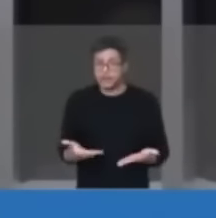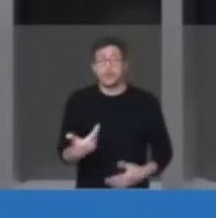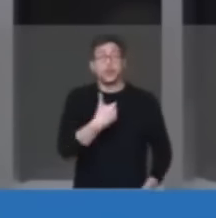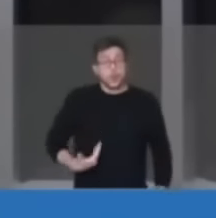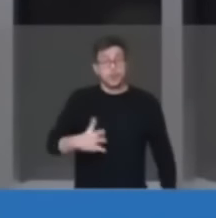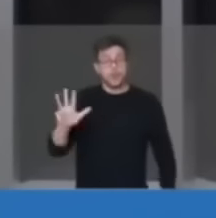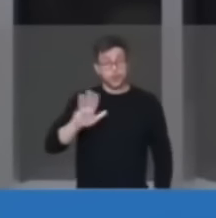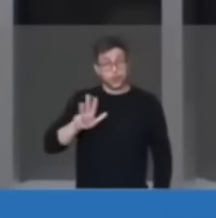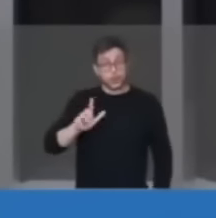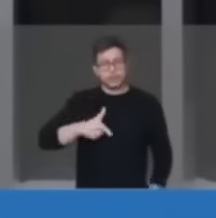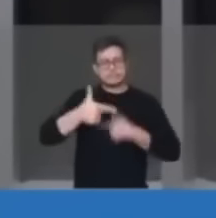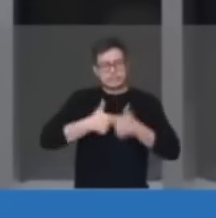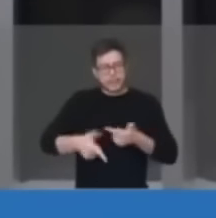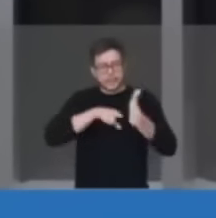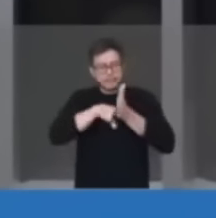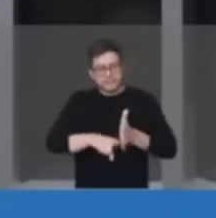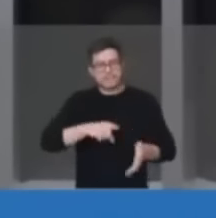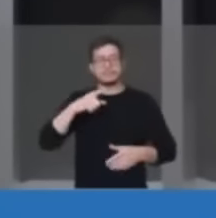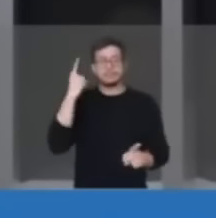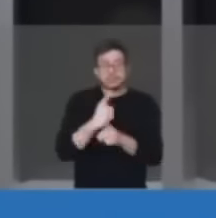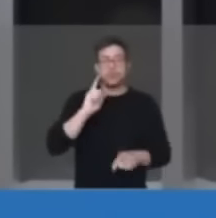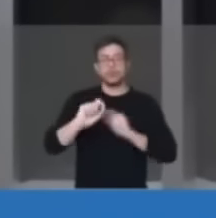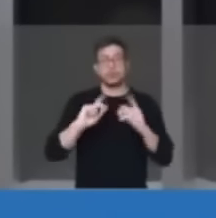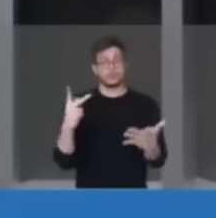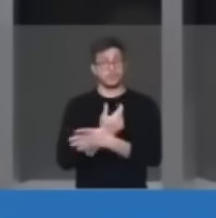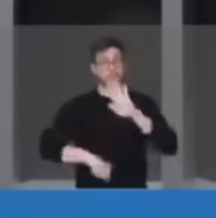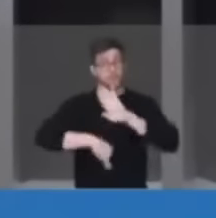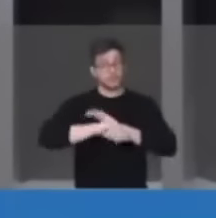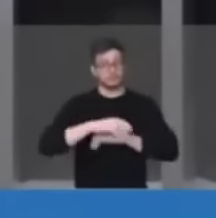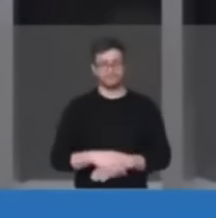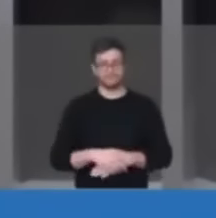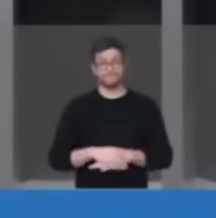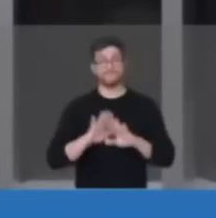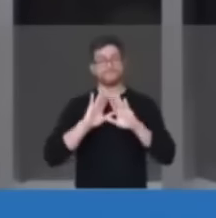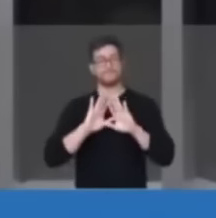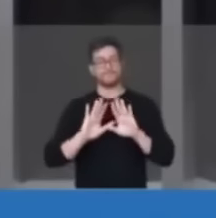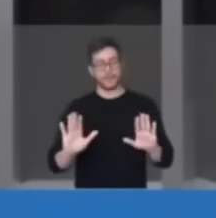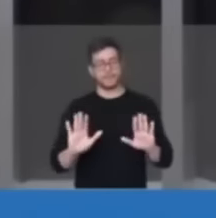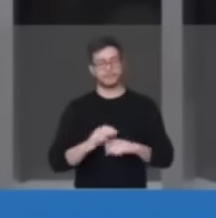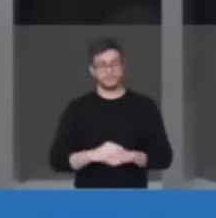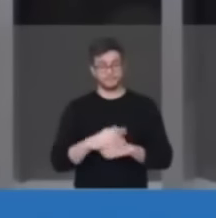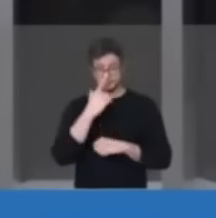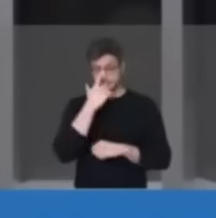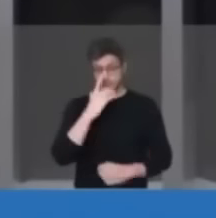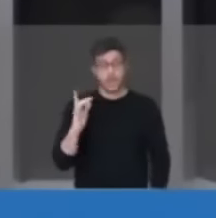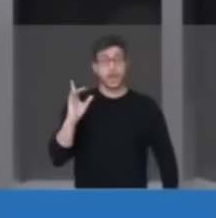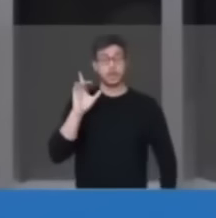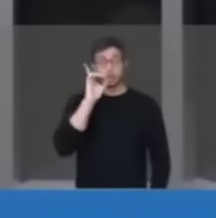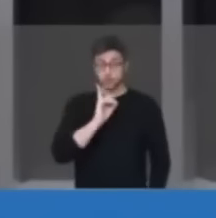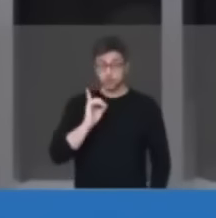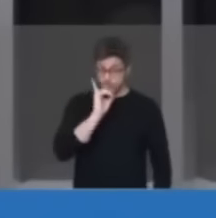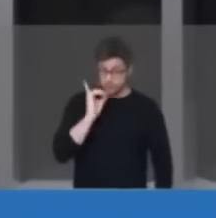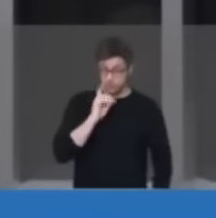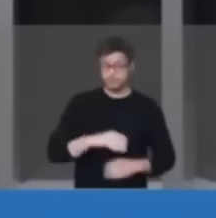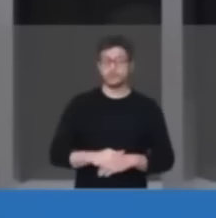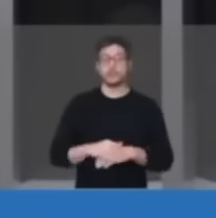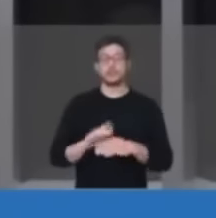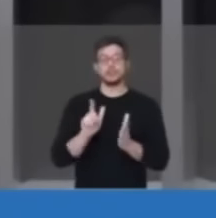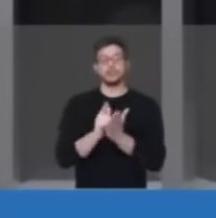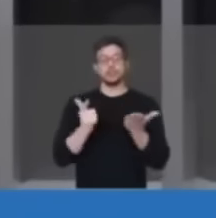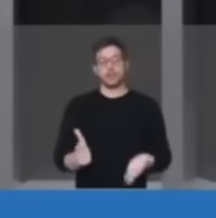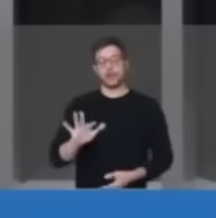na reação ao editorial da folha a folha de São Paulo no último domingo faz o editorial defendendo a privatização da Petrobras da